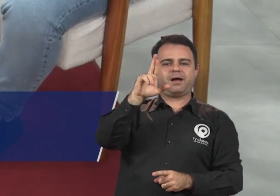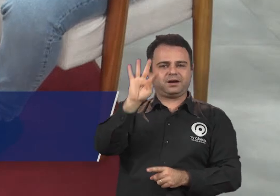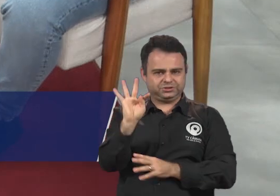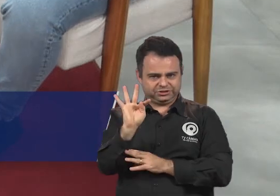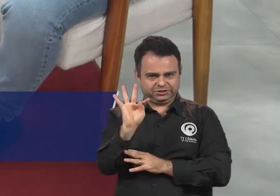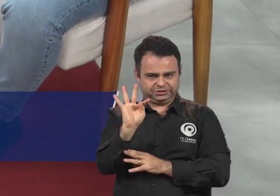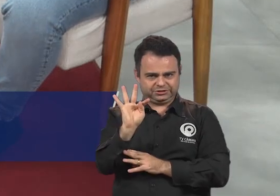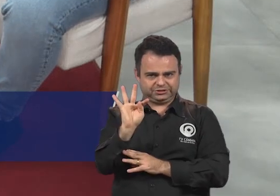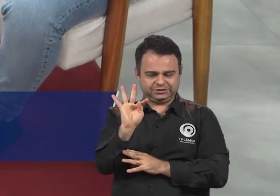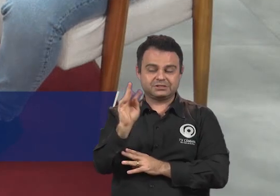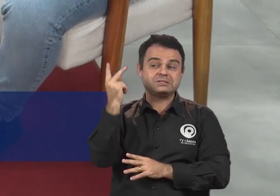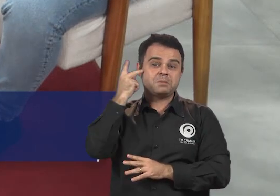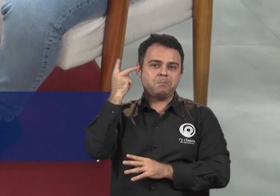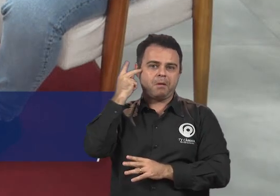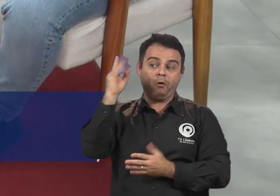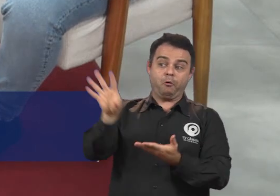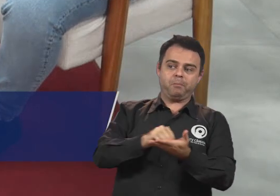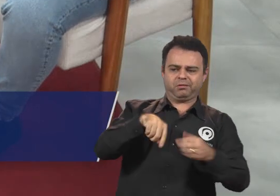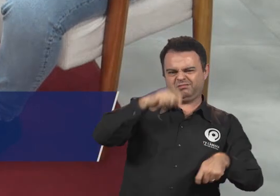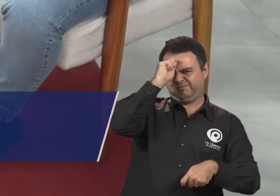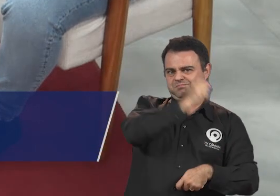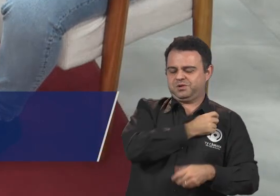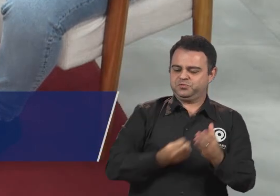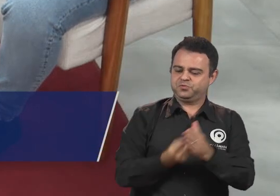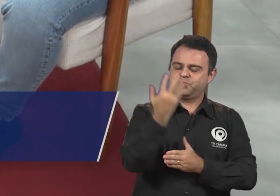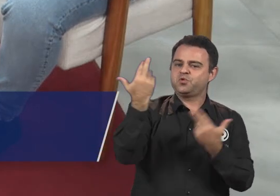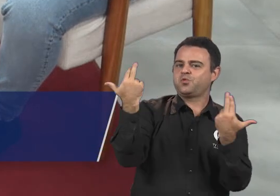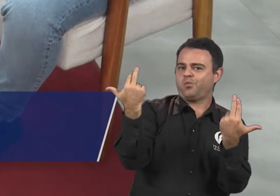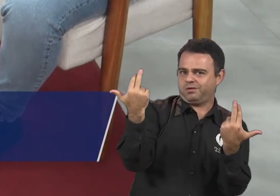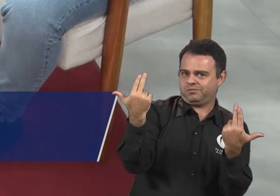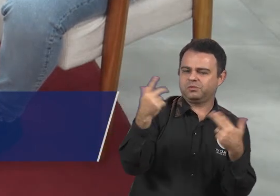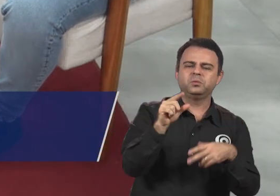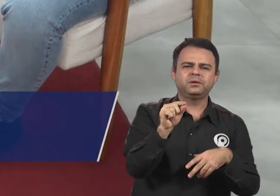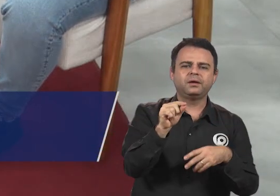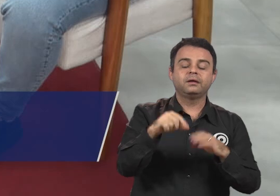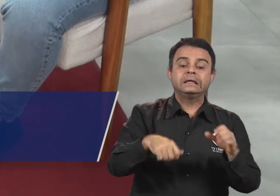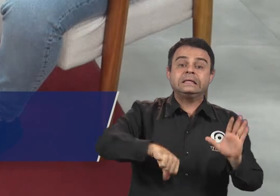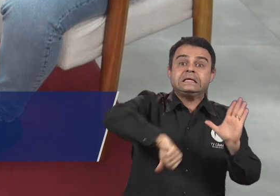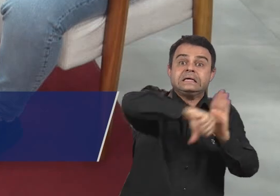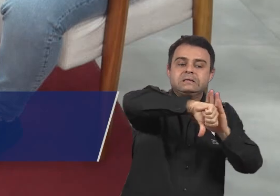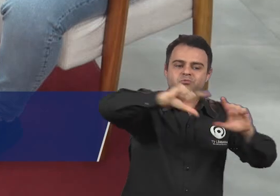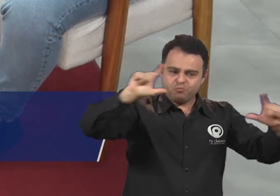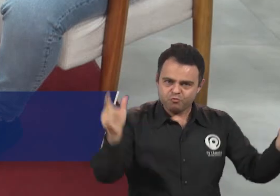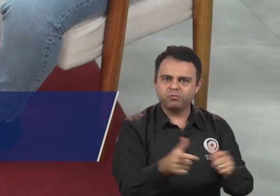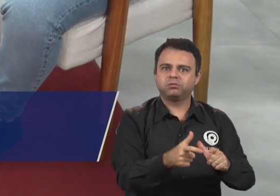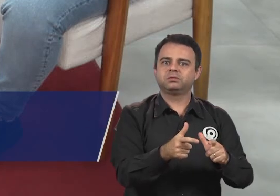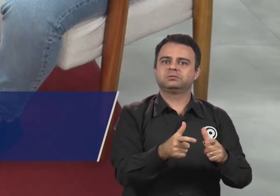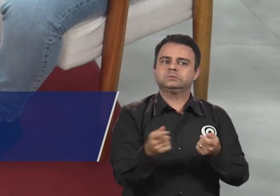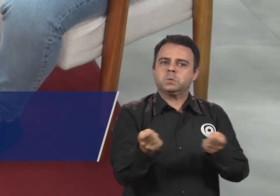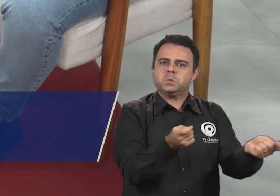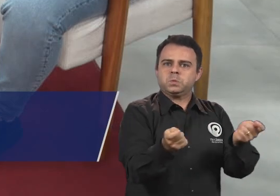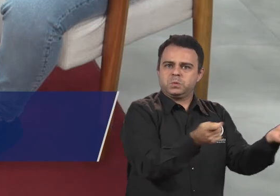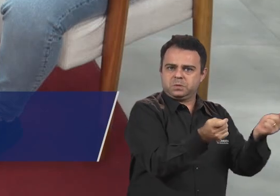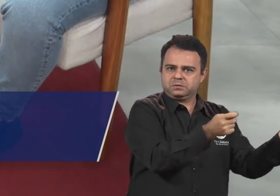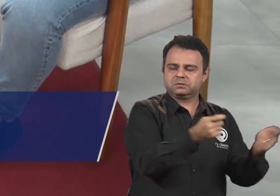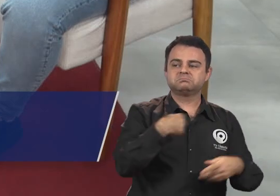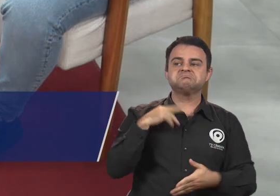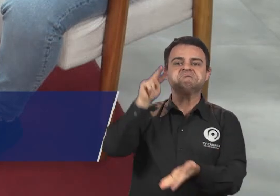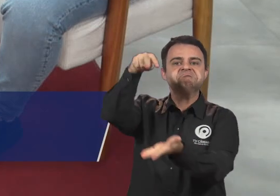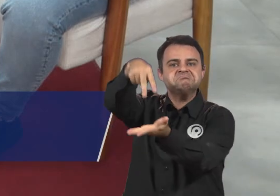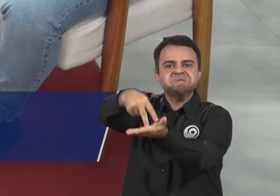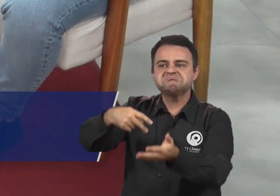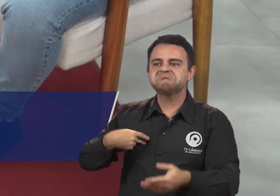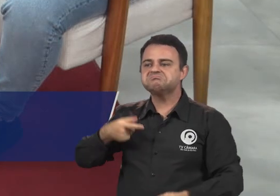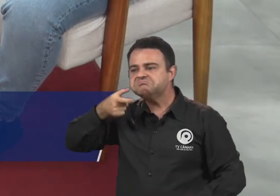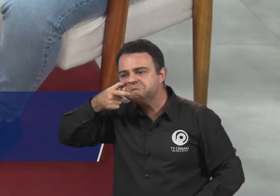assim. Então, é algo que está funcionando lá, está ajudando ao combate da criminalidade em São Paulo. Fomos lá, visitamos a estrutura, e